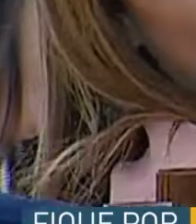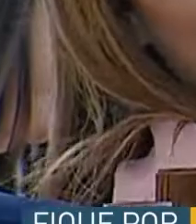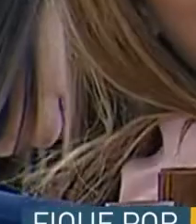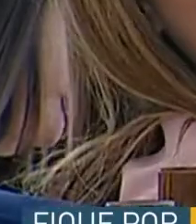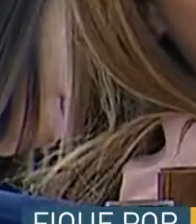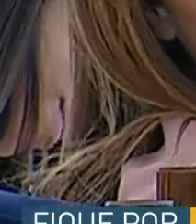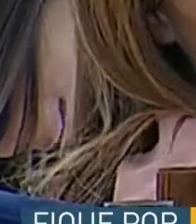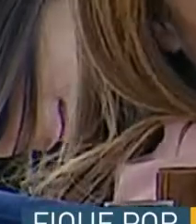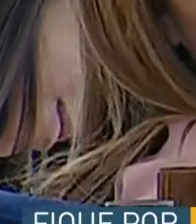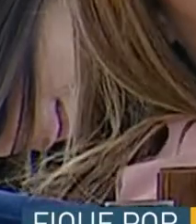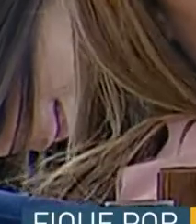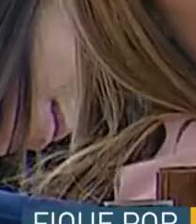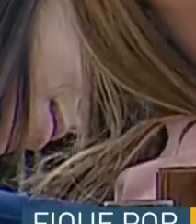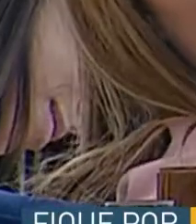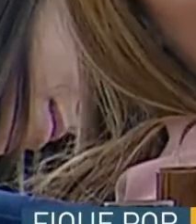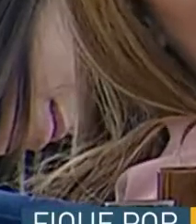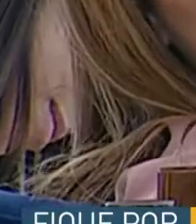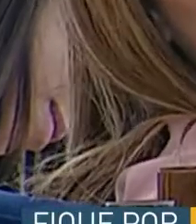Perdão?